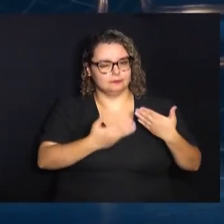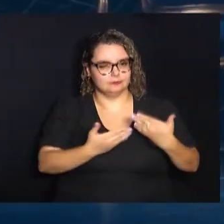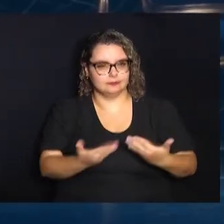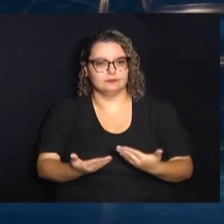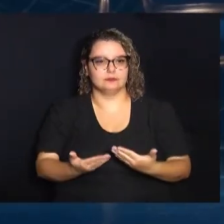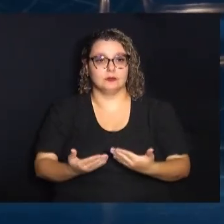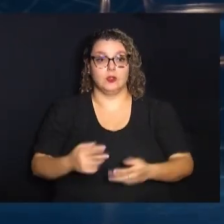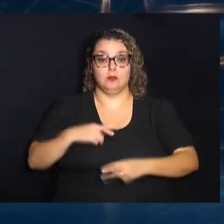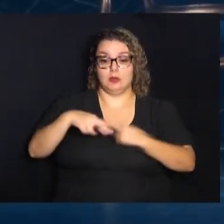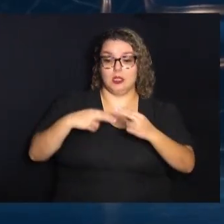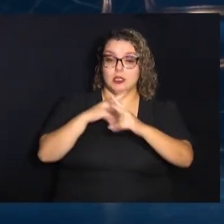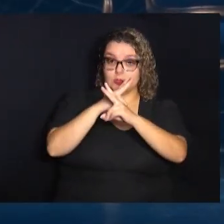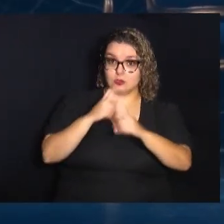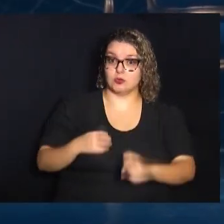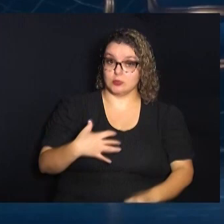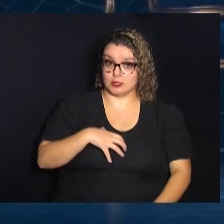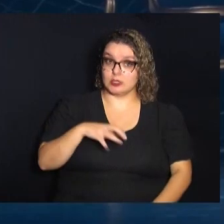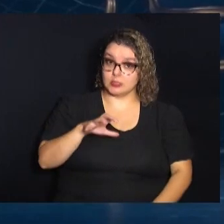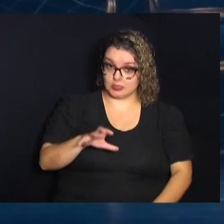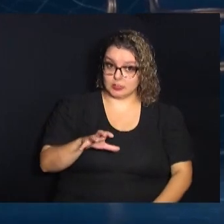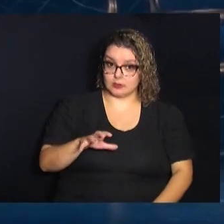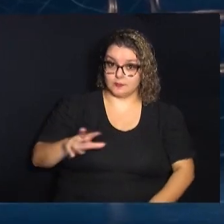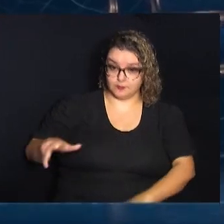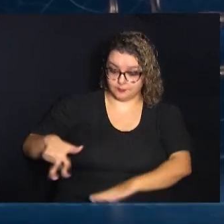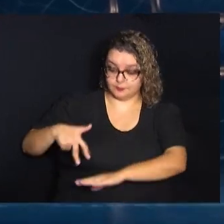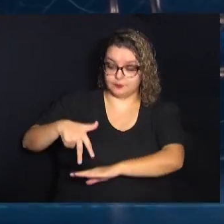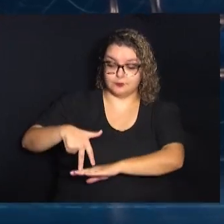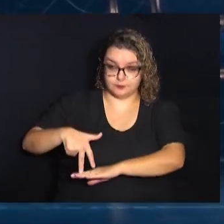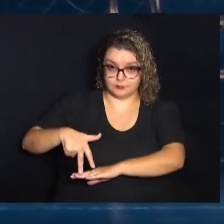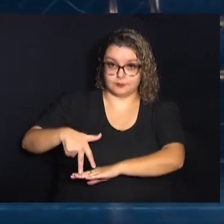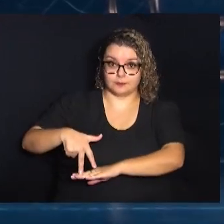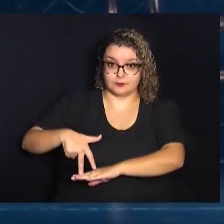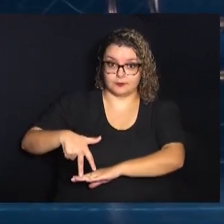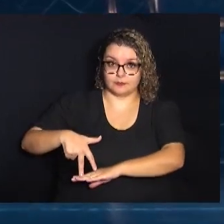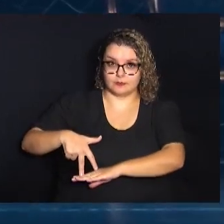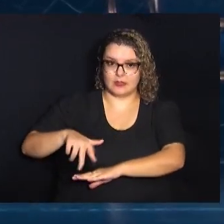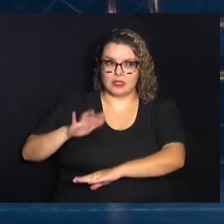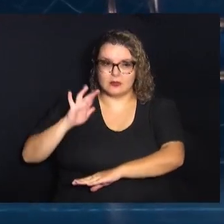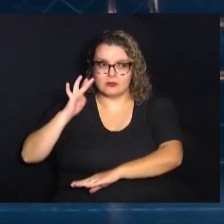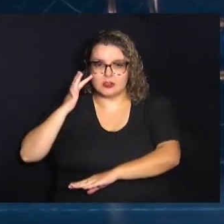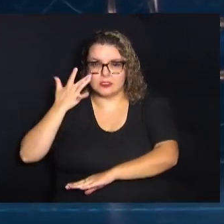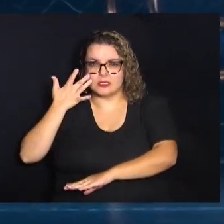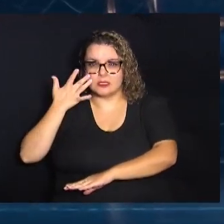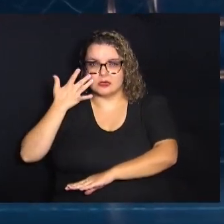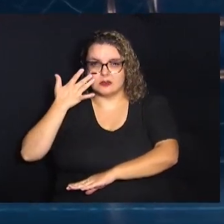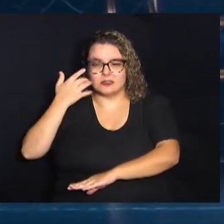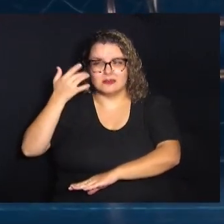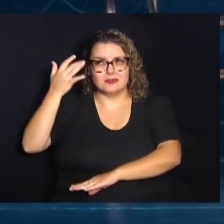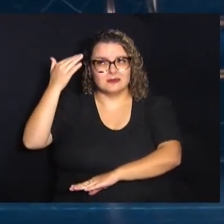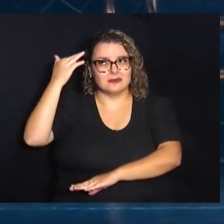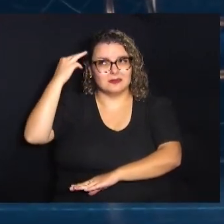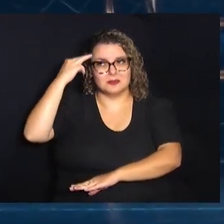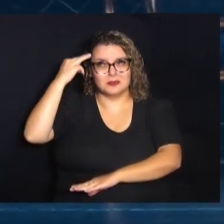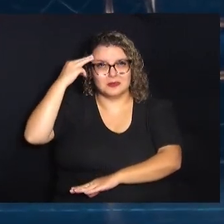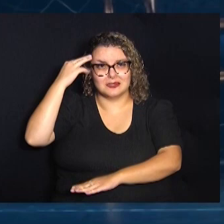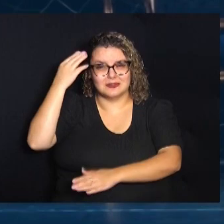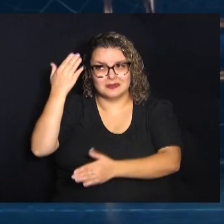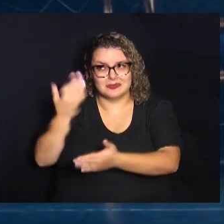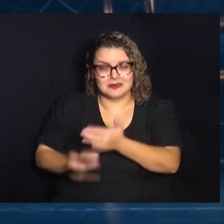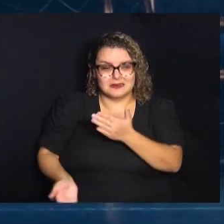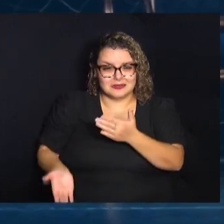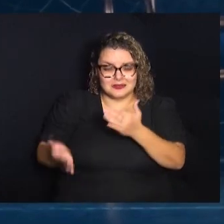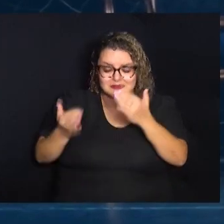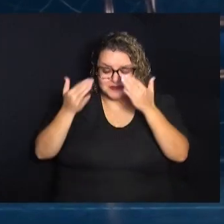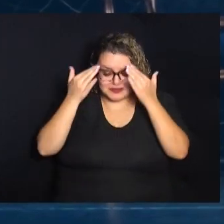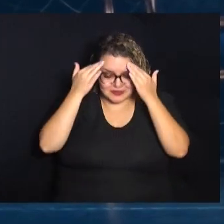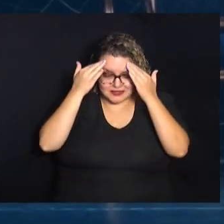de Gaslight, uma relação tóxica, é exatamente isso. A protagonista, ela vai achando que ela perdeu a saúde mental dela, porque